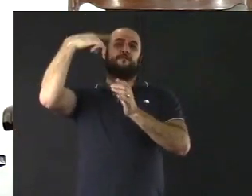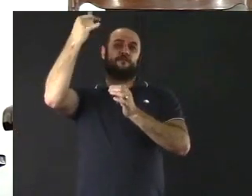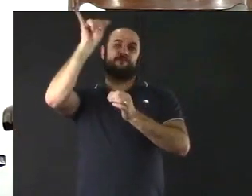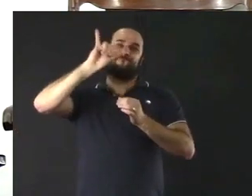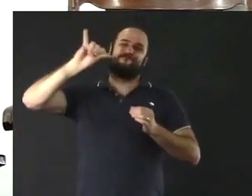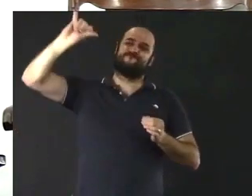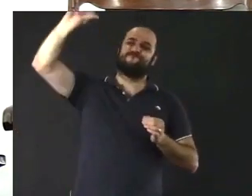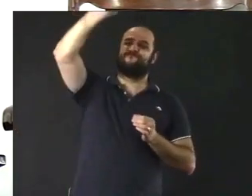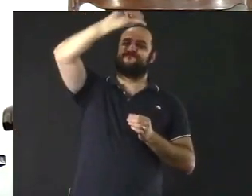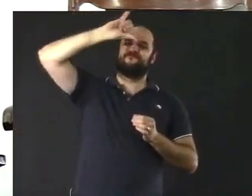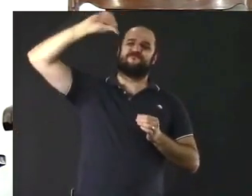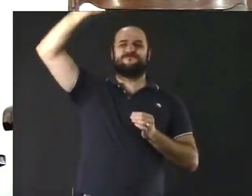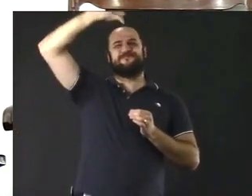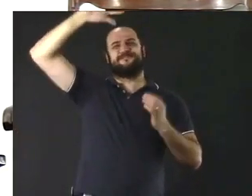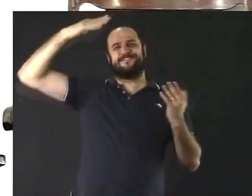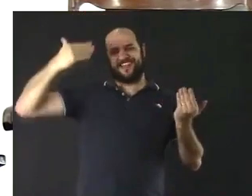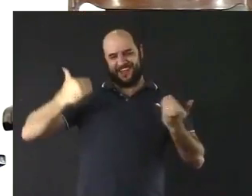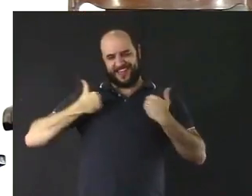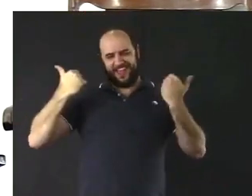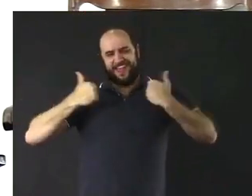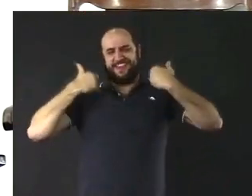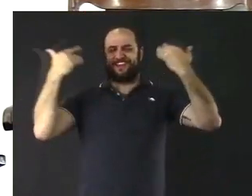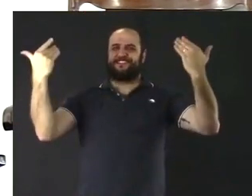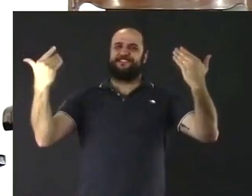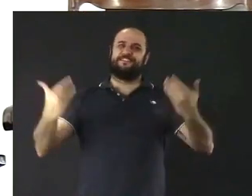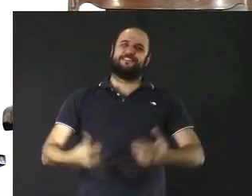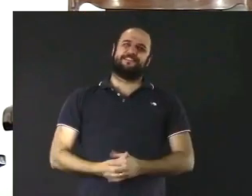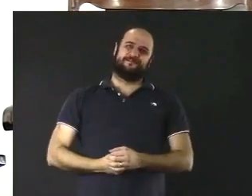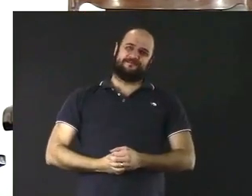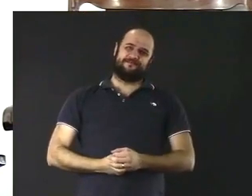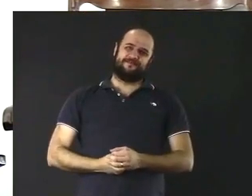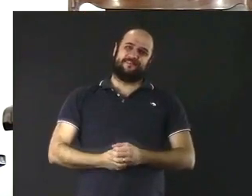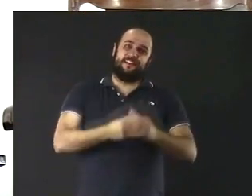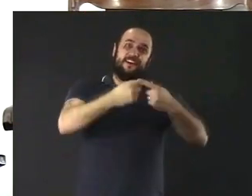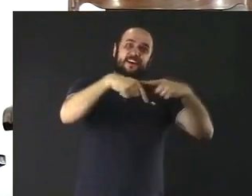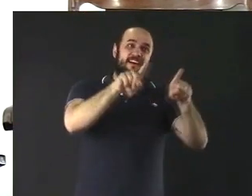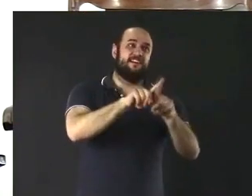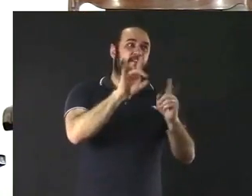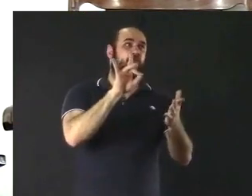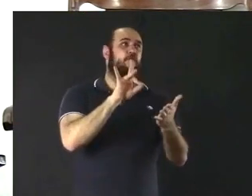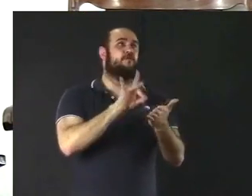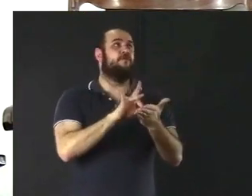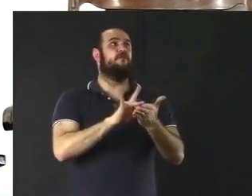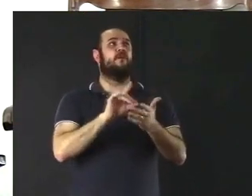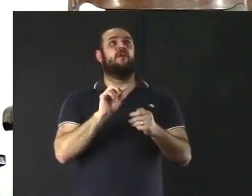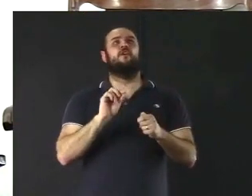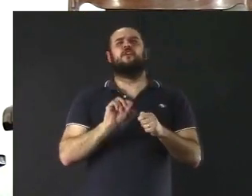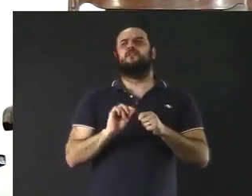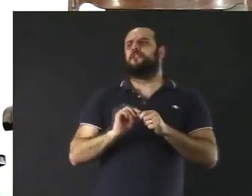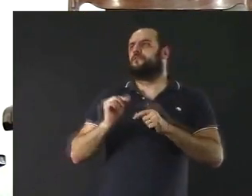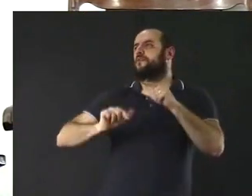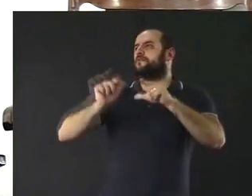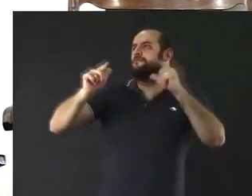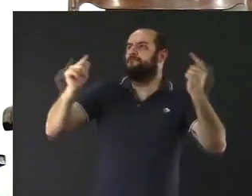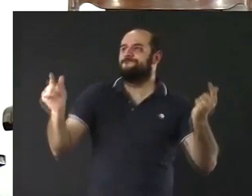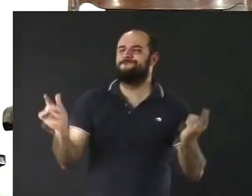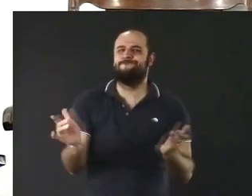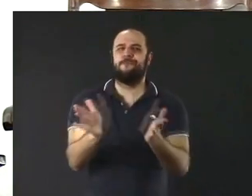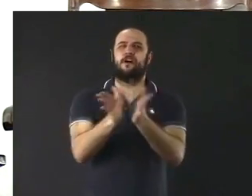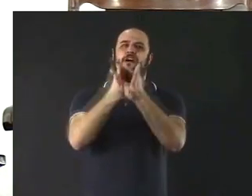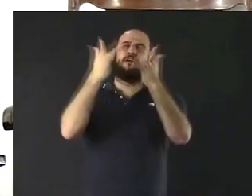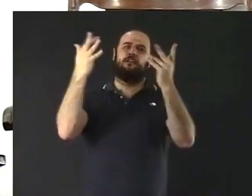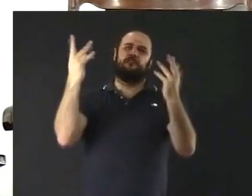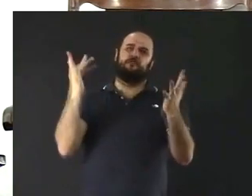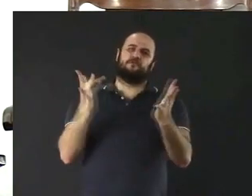com alegria. Então, para a realização da obra redentora, Jesus precisou passar